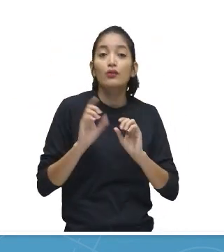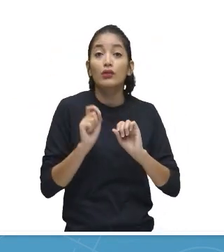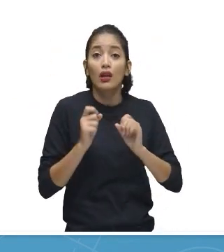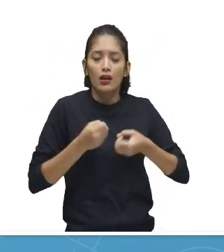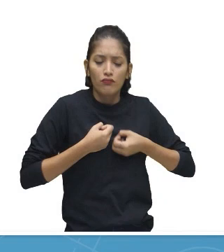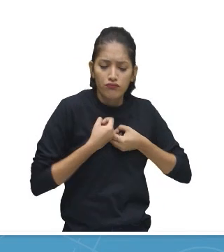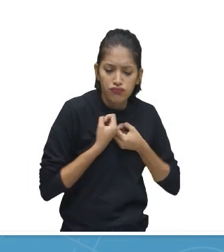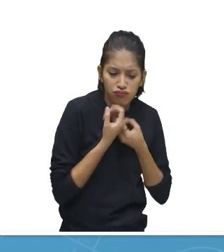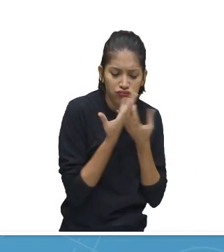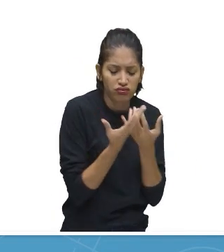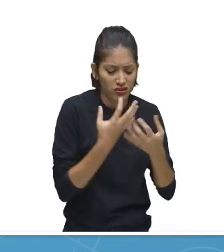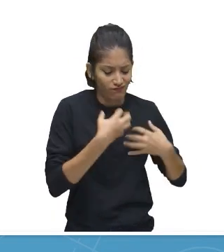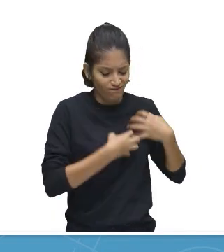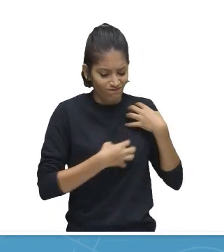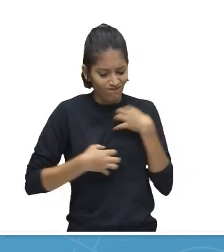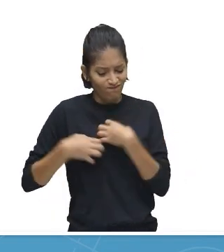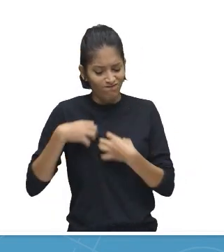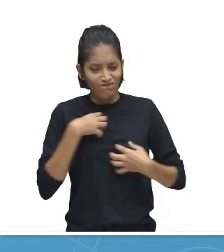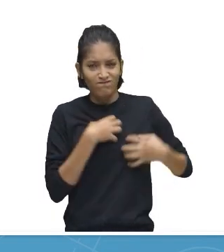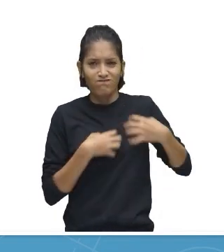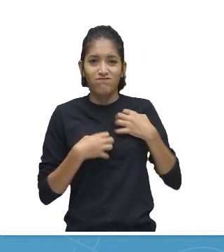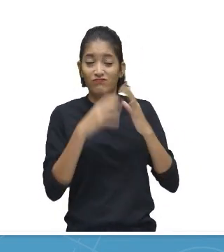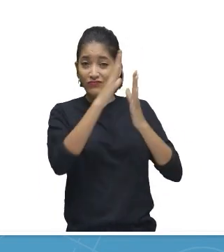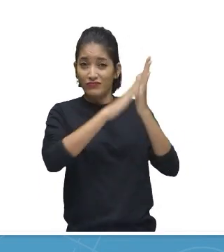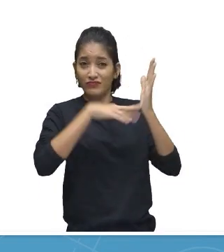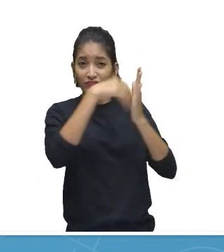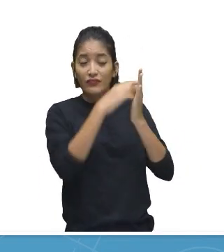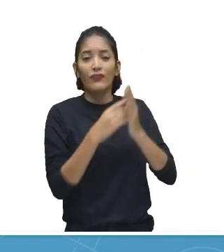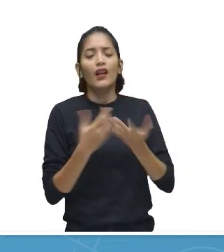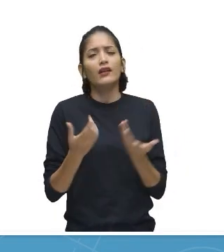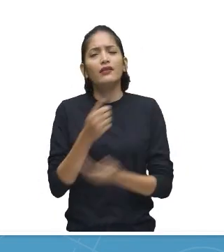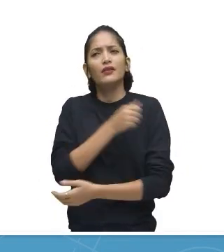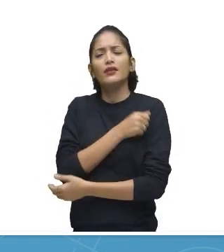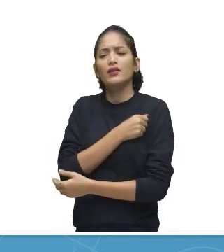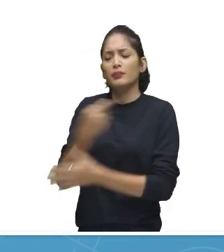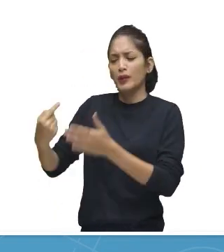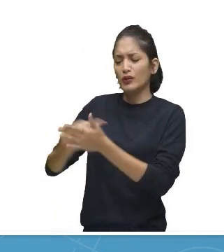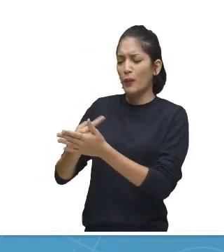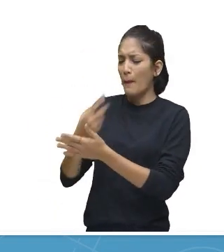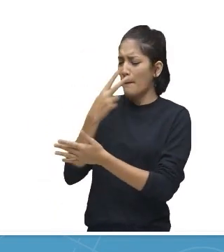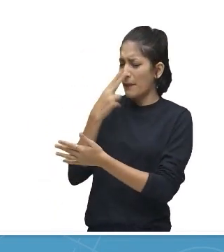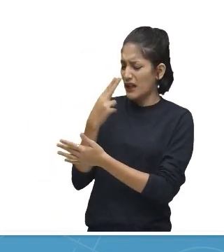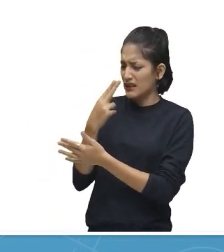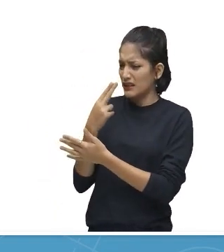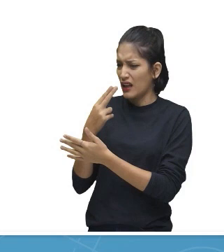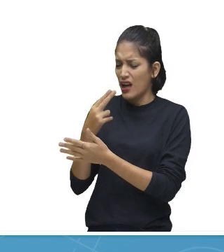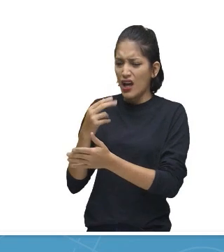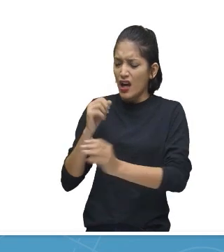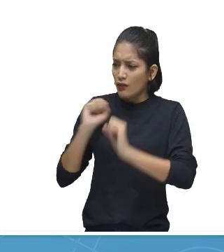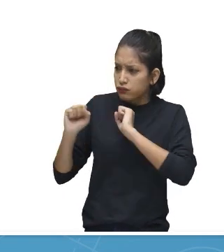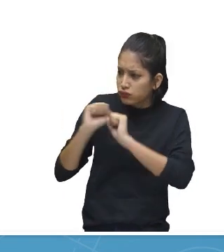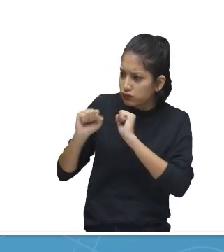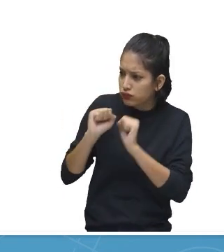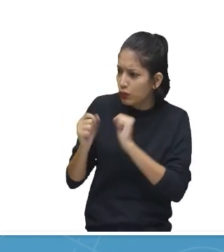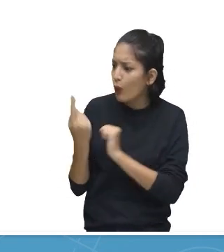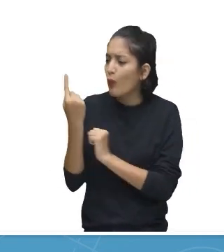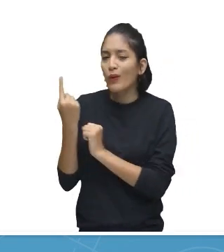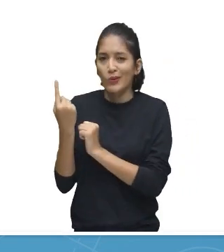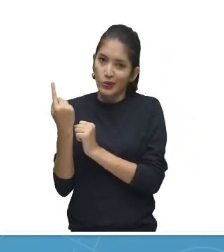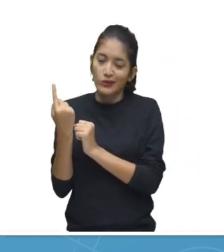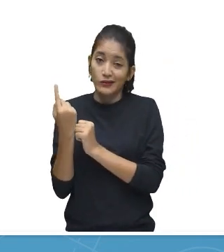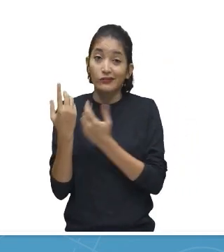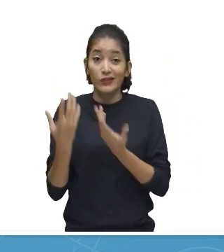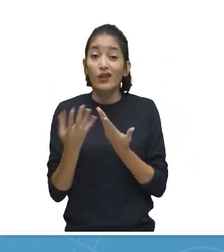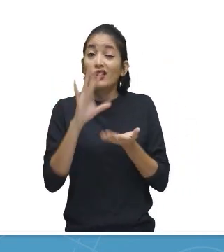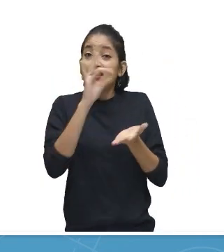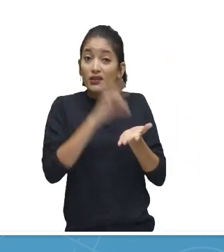angústia ali naquela produção. Aí, teve um aluno que chegou para mim e falou assim, professora, parece que ele está fugindo de alguma coisa. Justamente. E, na